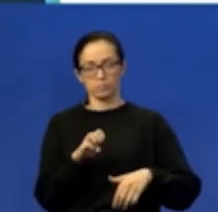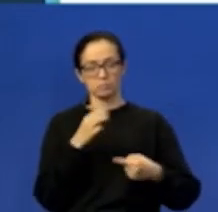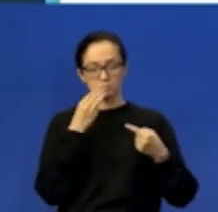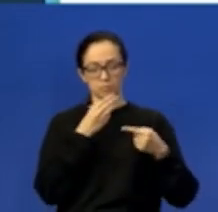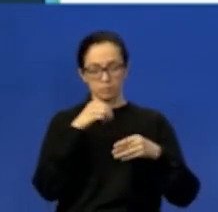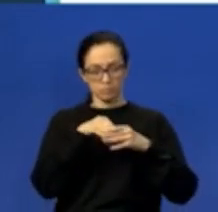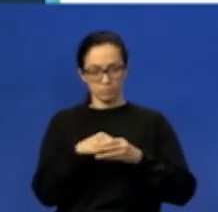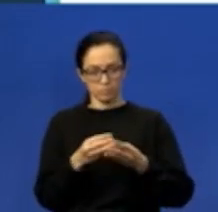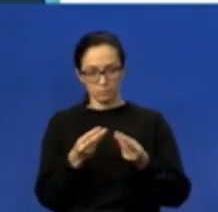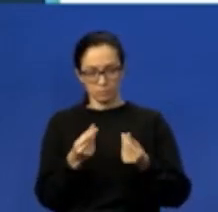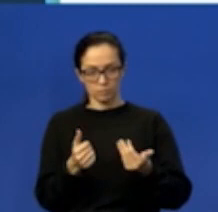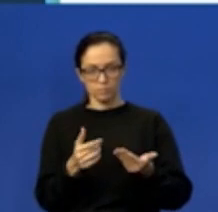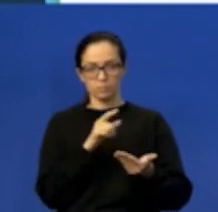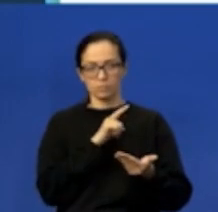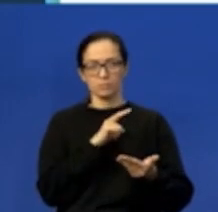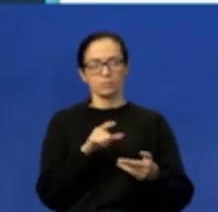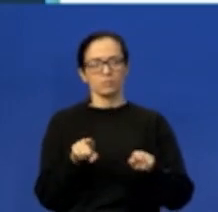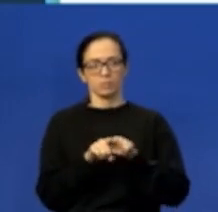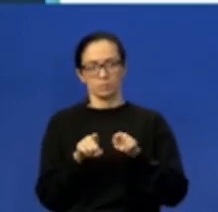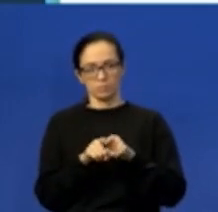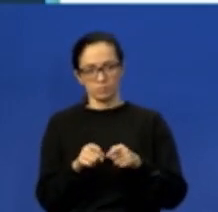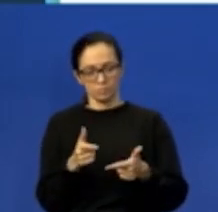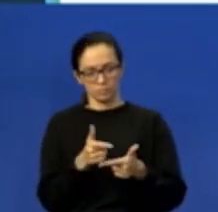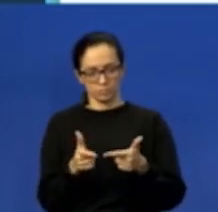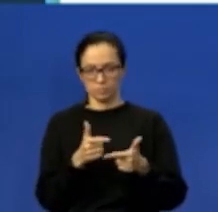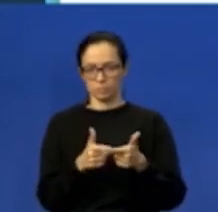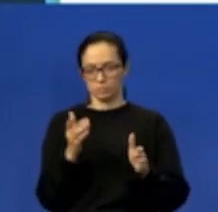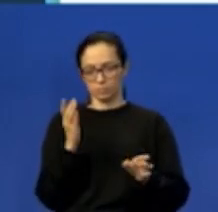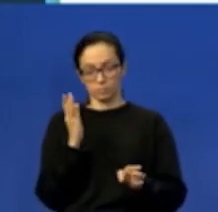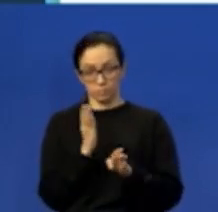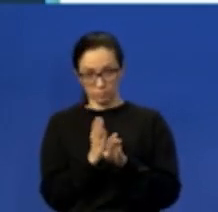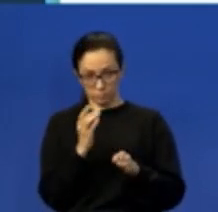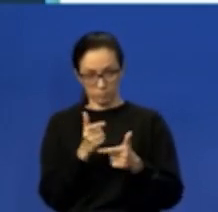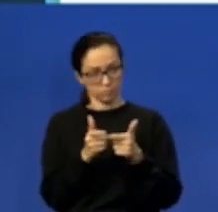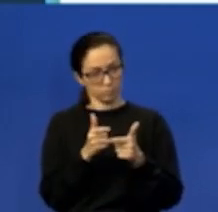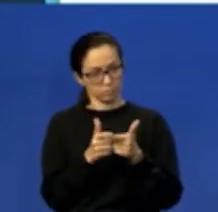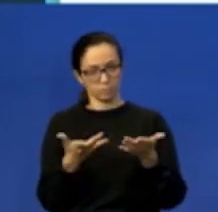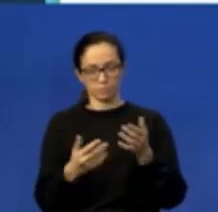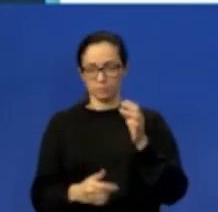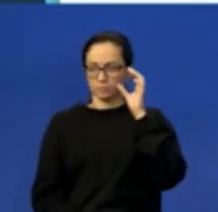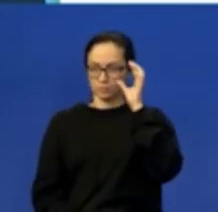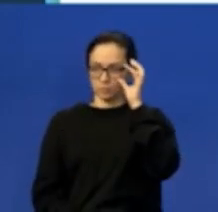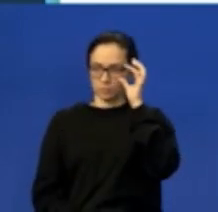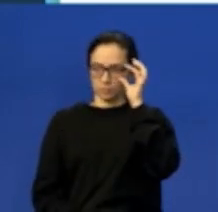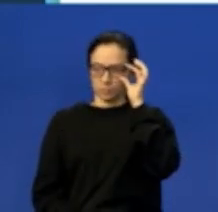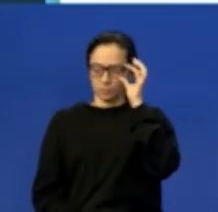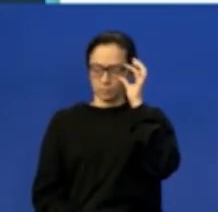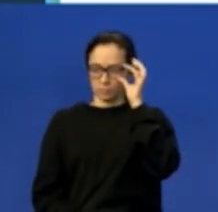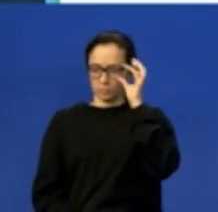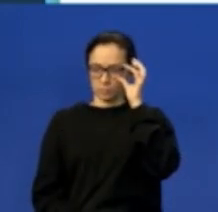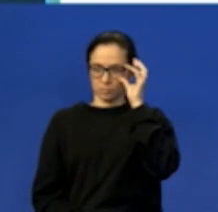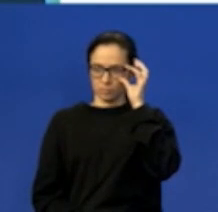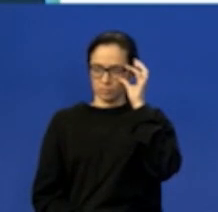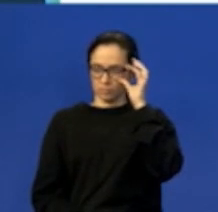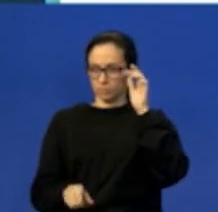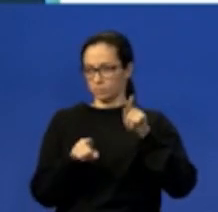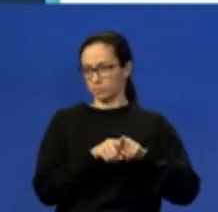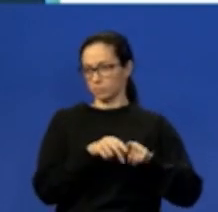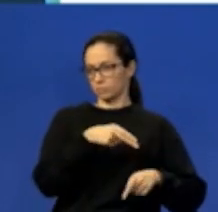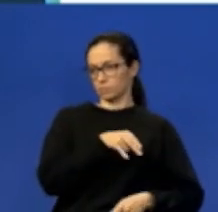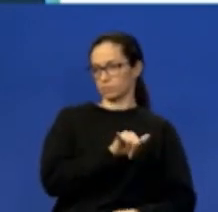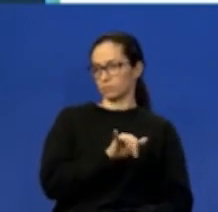significa a presença de hemoglobinas na urina, que devem não estar presentes. Os nitritos, eles devem estar ausentes na urina,